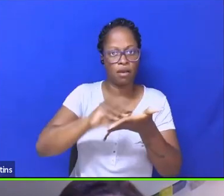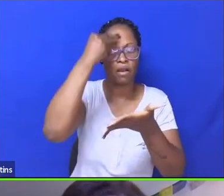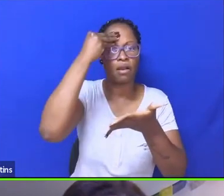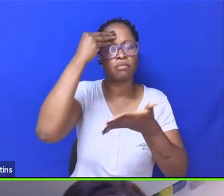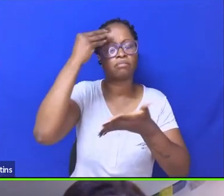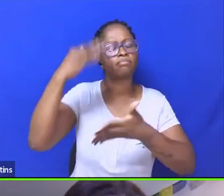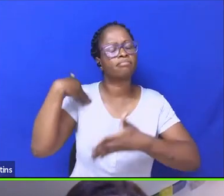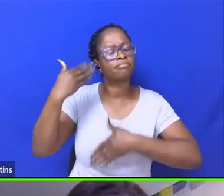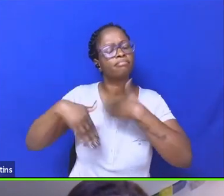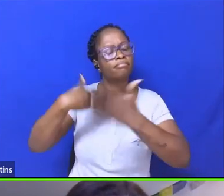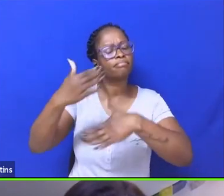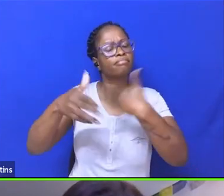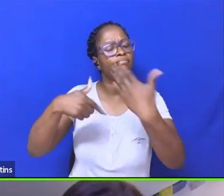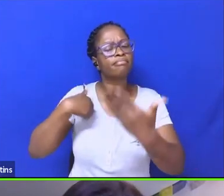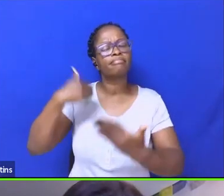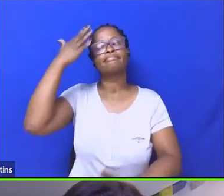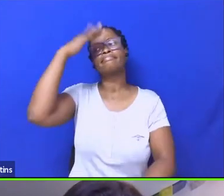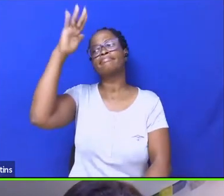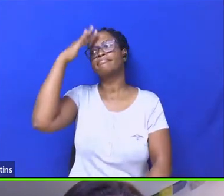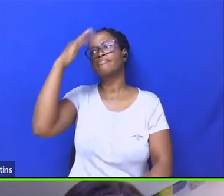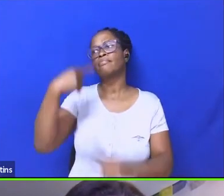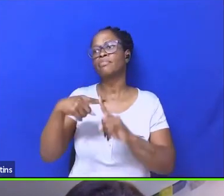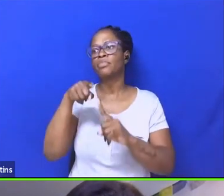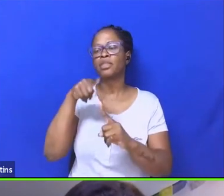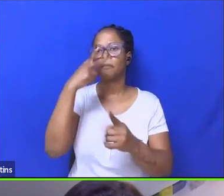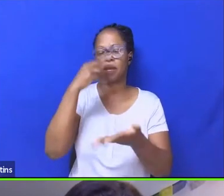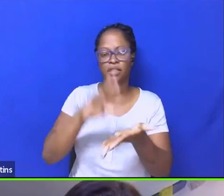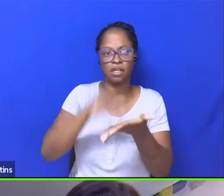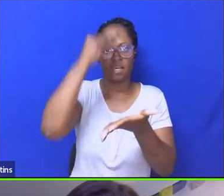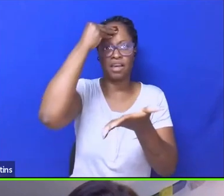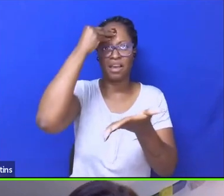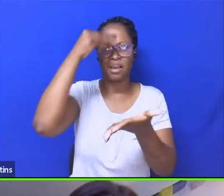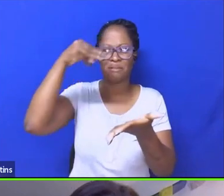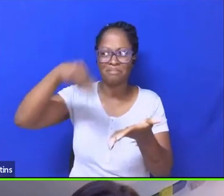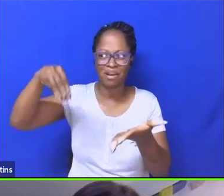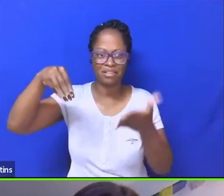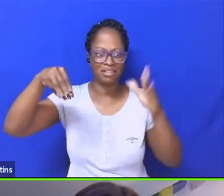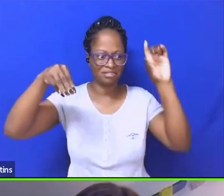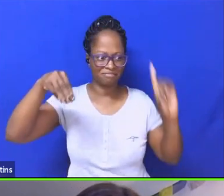matemática e o direito como normas